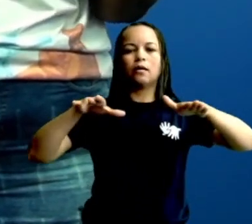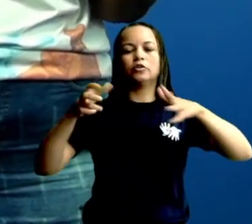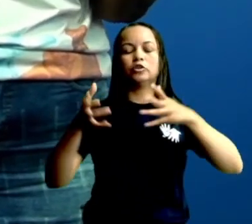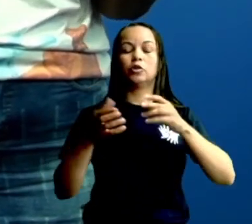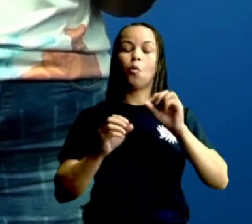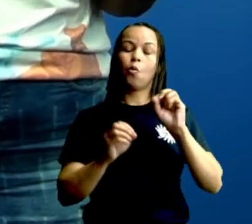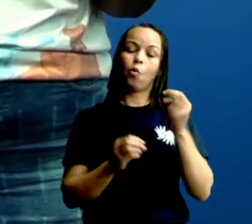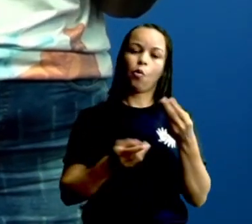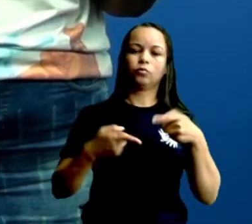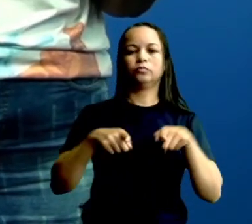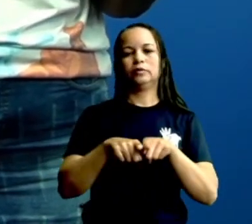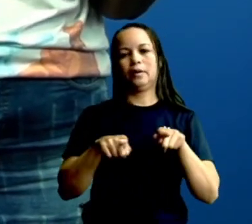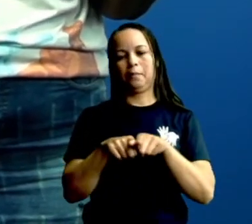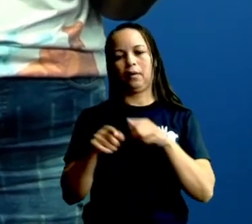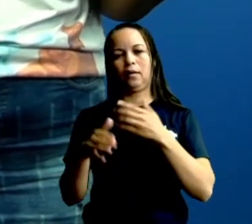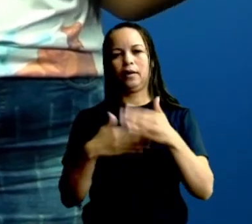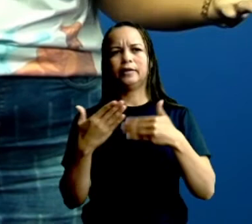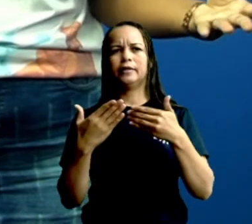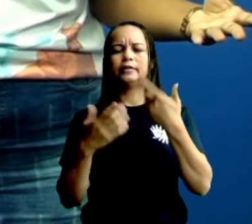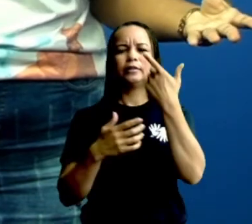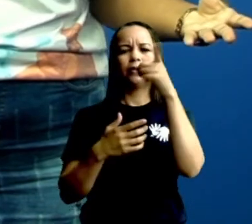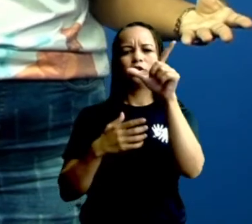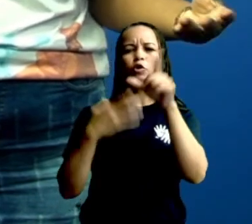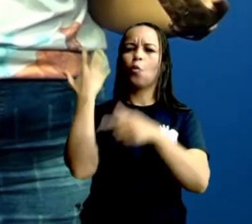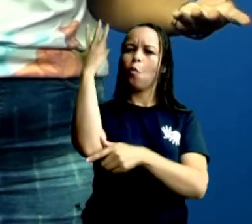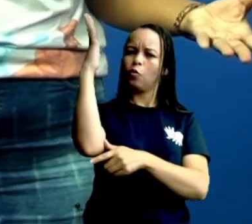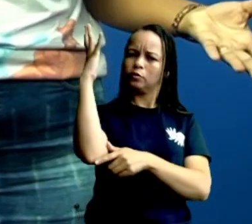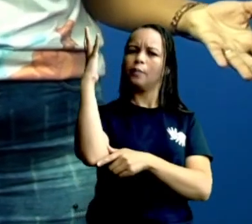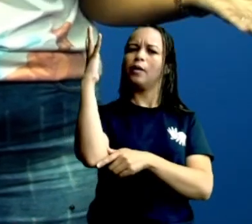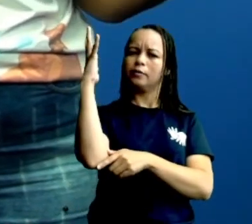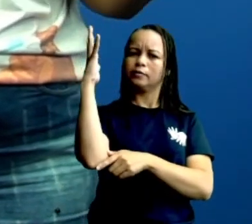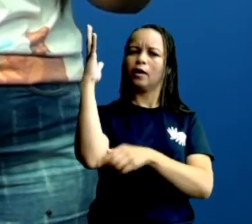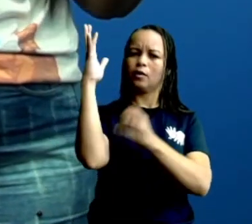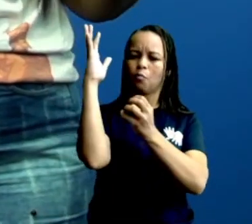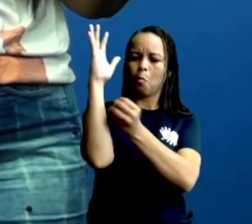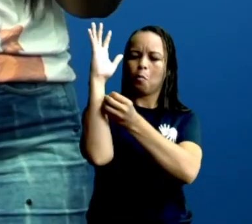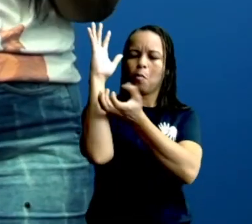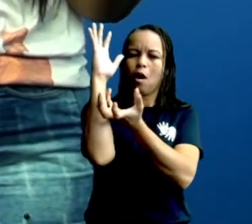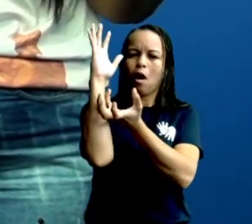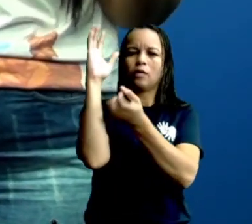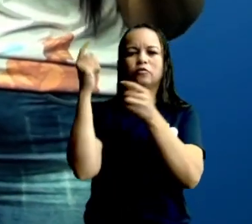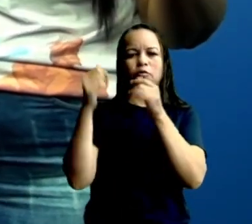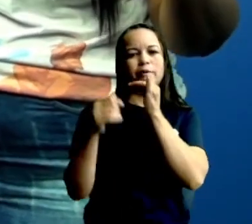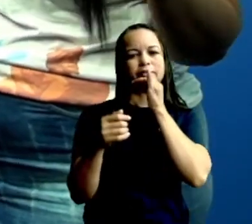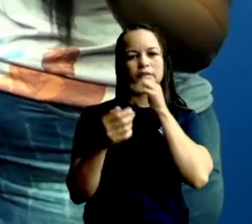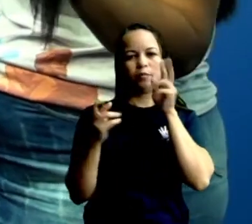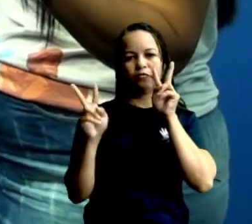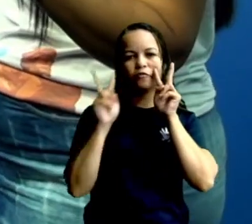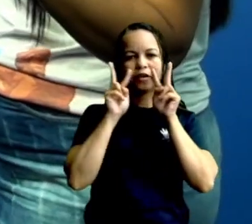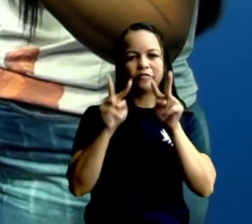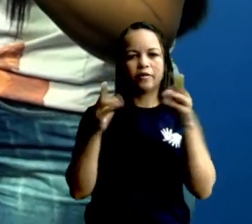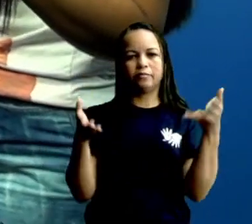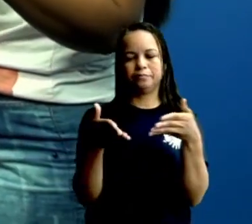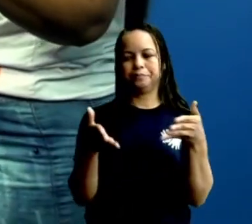se desenvolver em cima de outra planta. Isso mesmo, são os exemplos que a gente vai ver agora. Vem